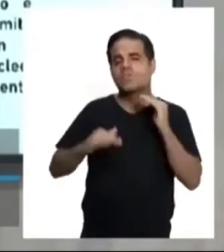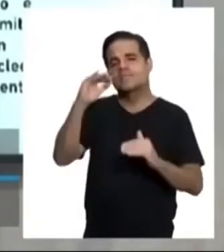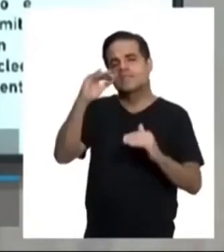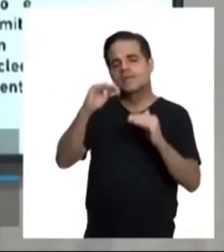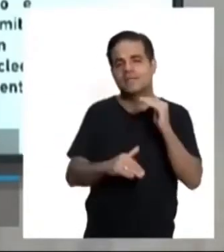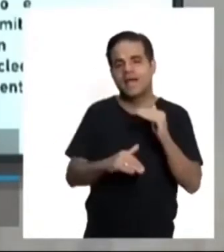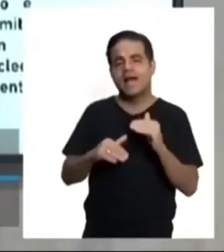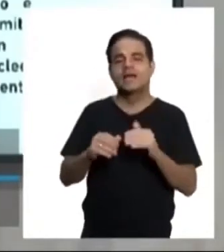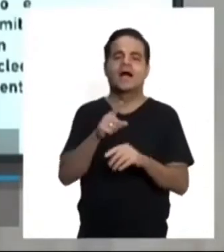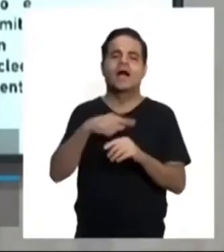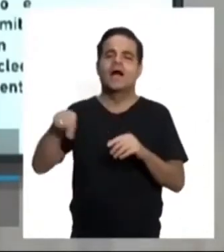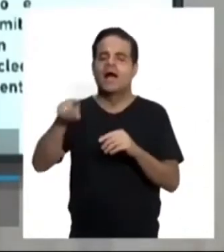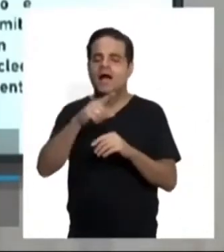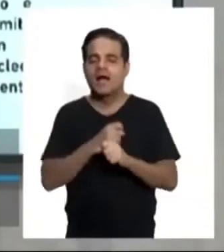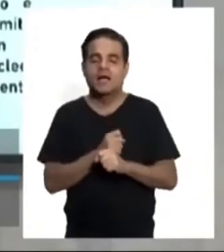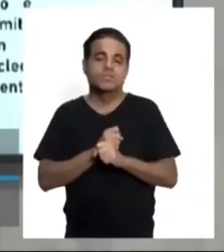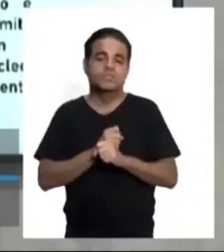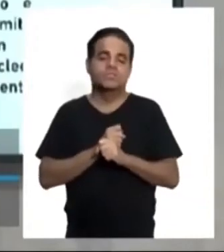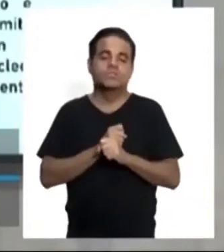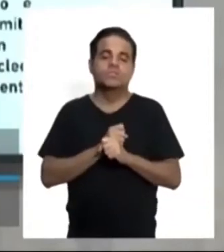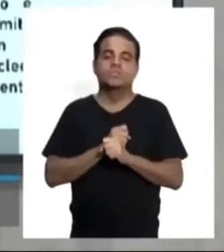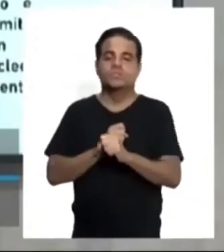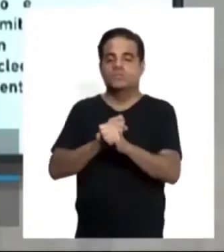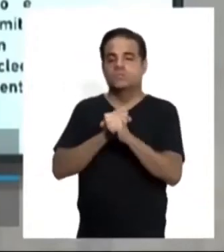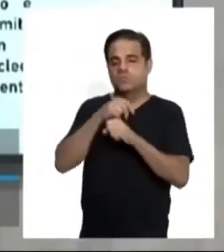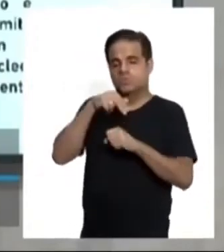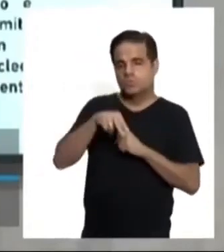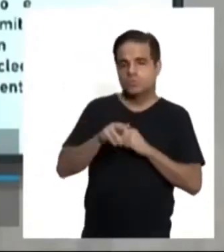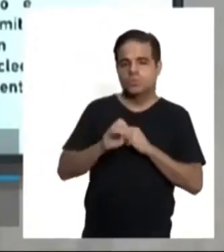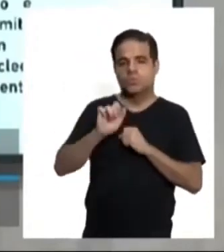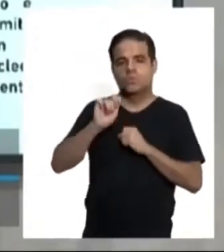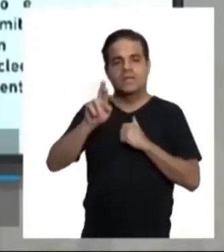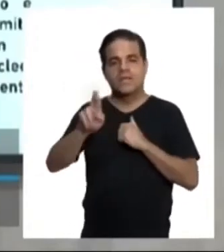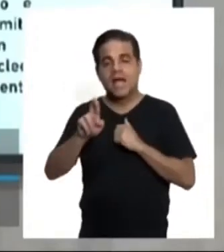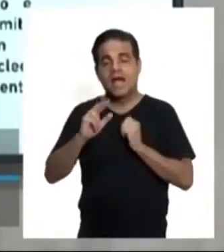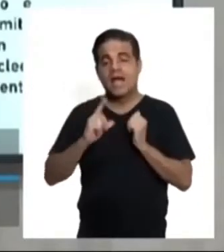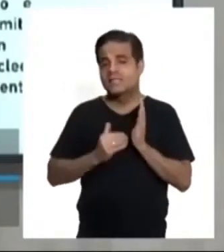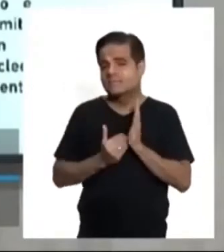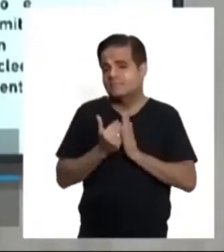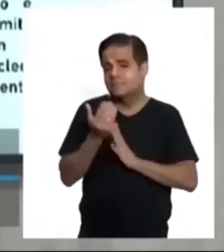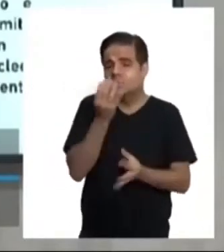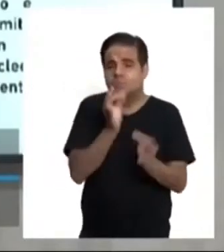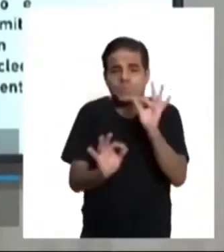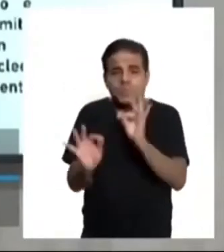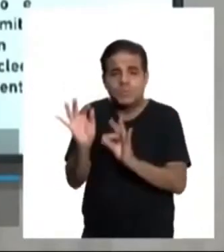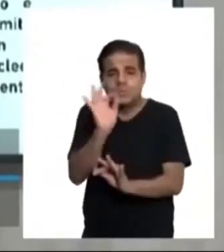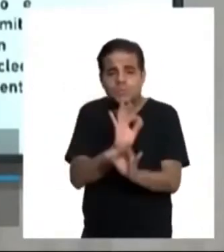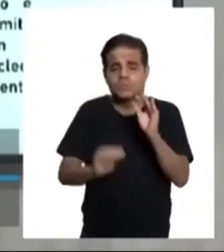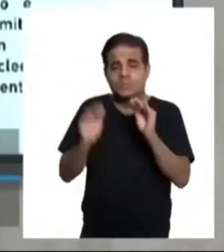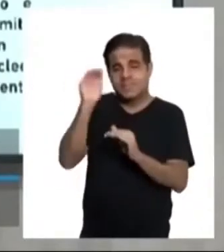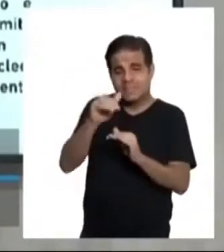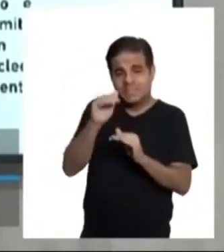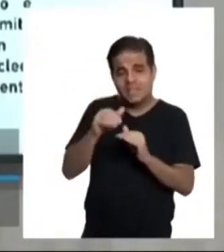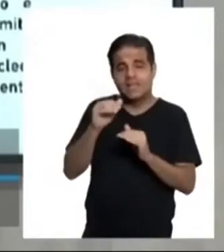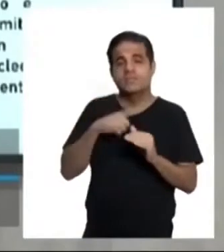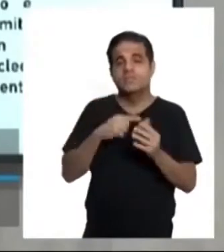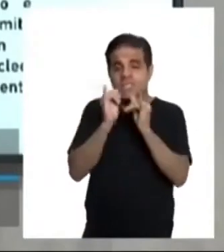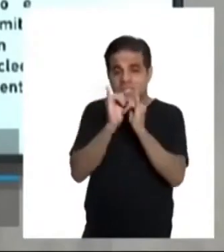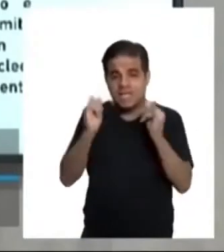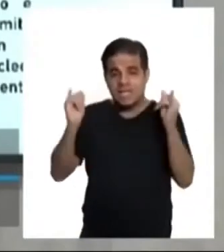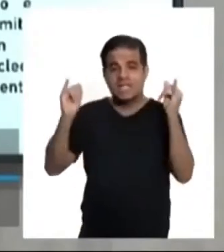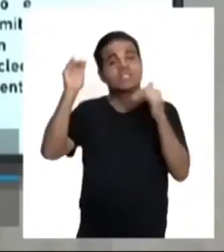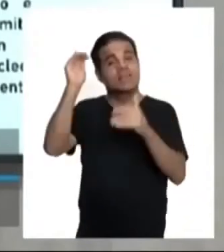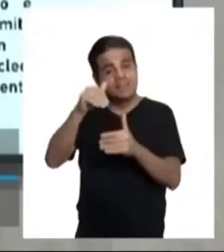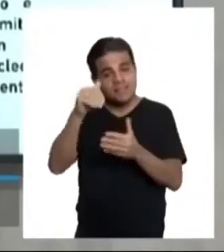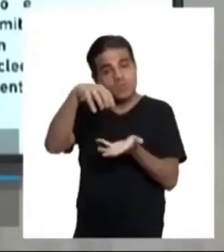instabilidade nuclear. Se ele tem uma instabilidade nuclear é porque ele tem excesso de partículas no núcleo e excesso de energia no